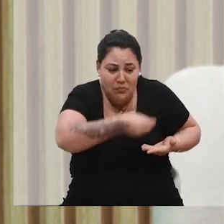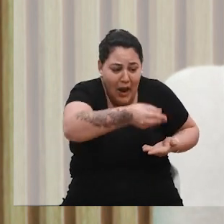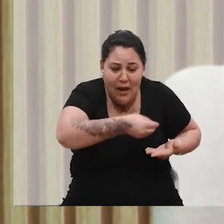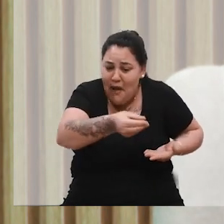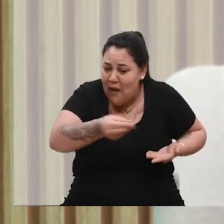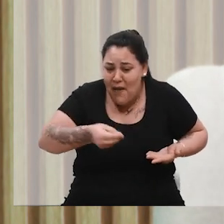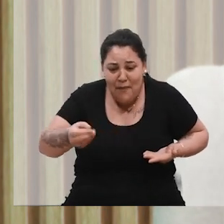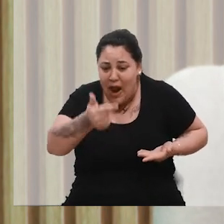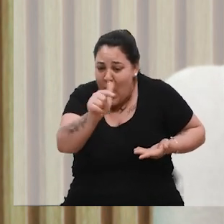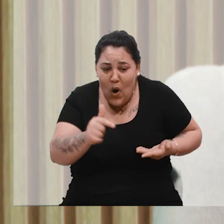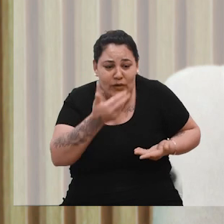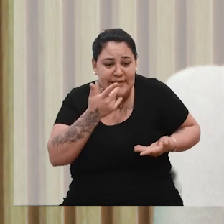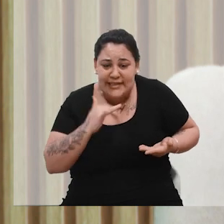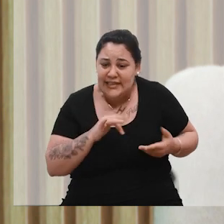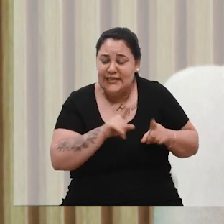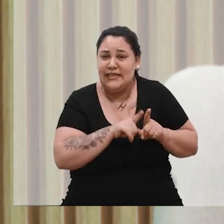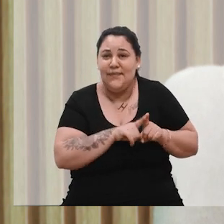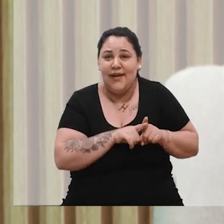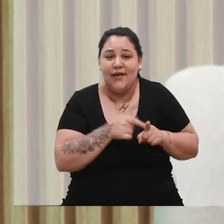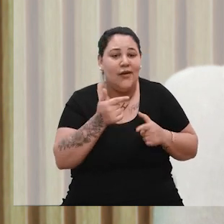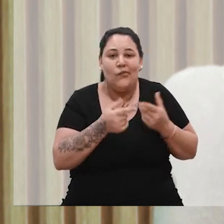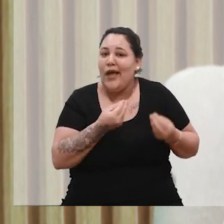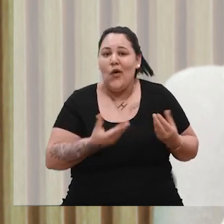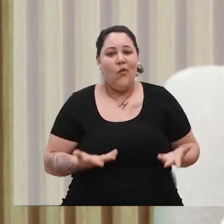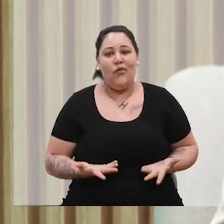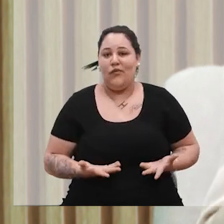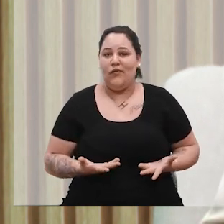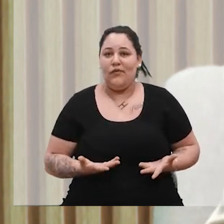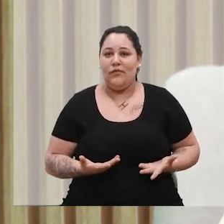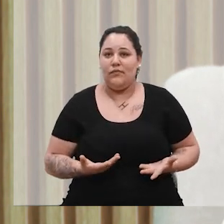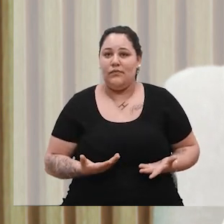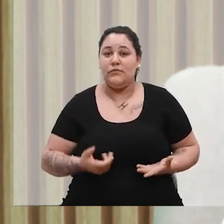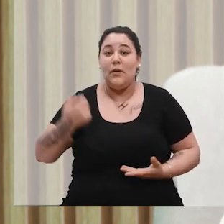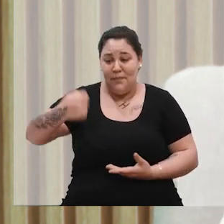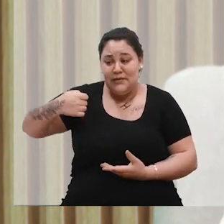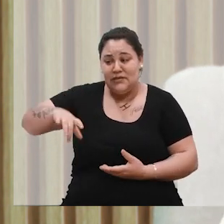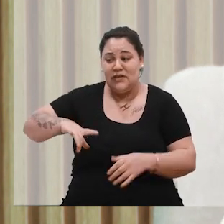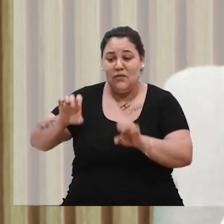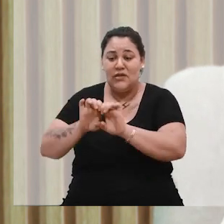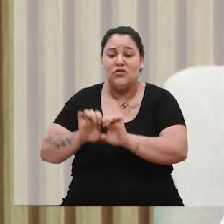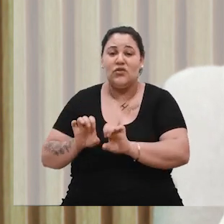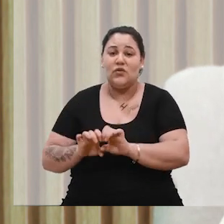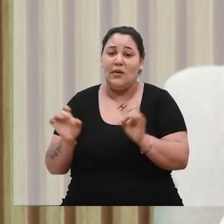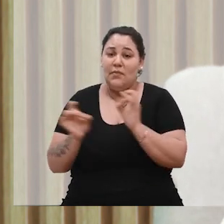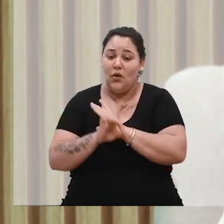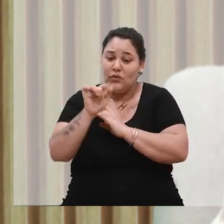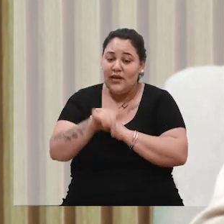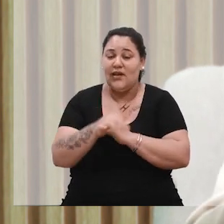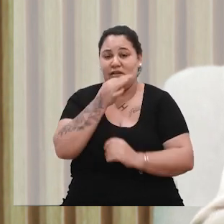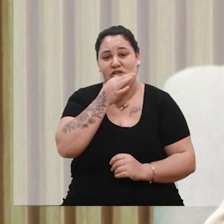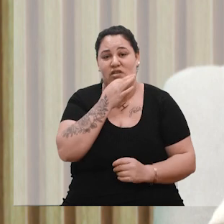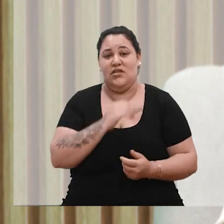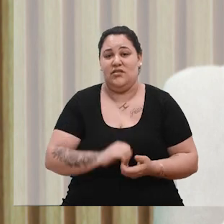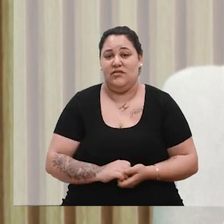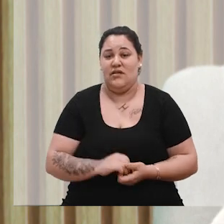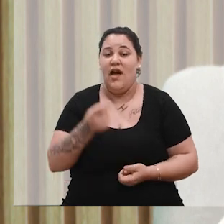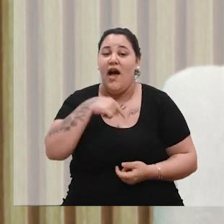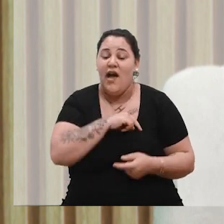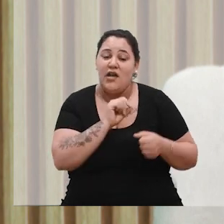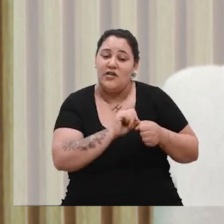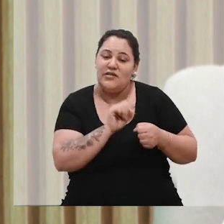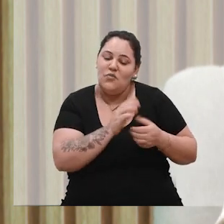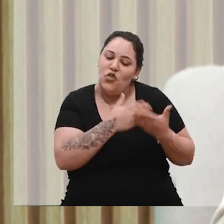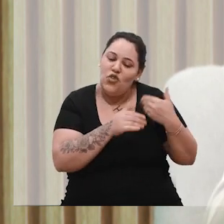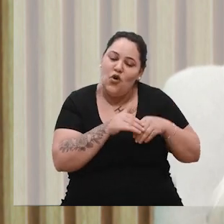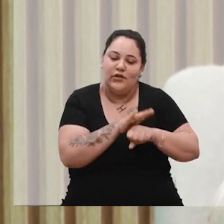outras mãezinhas e tantas outras crianças e eu não tenho como fazer. Então a gente precisa ter essa estrutura aqui, né? E aí nós fizemos toda